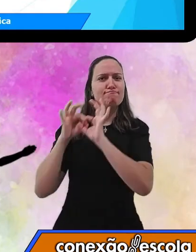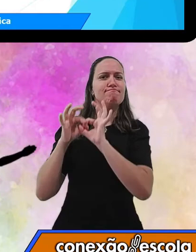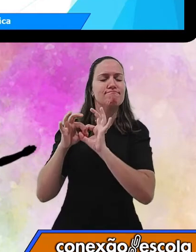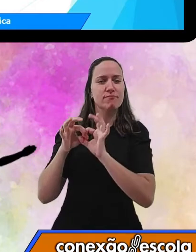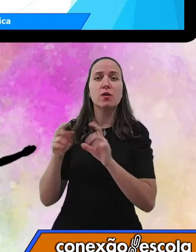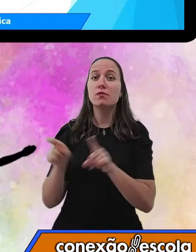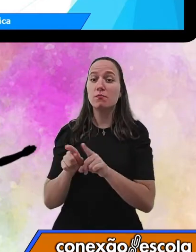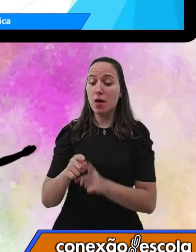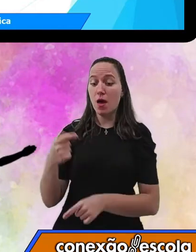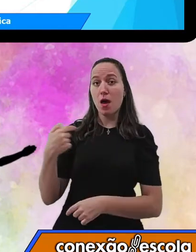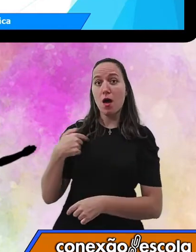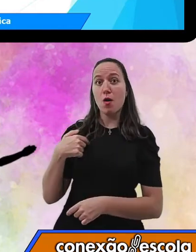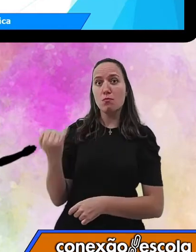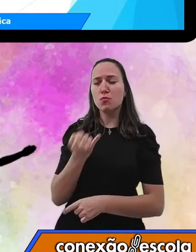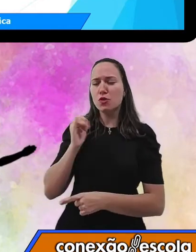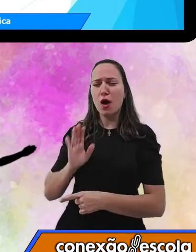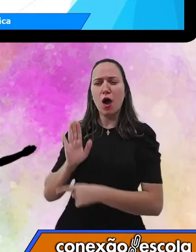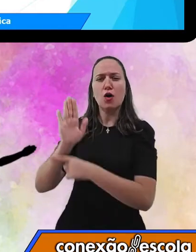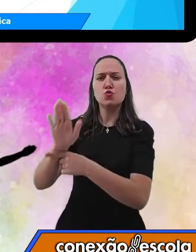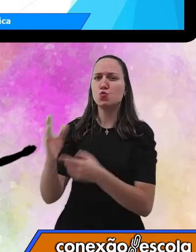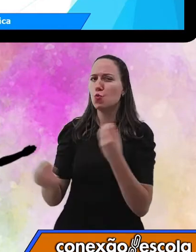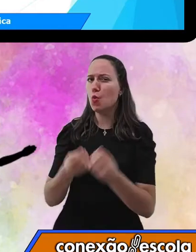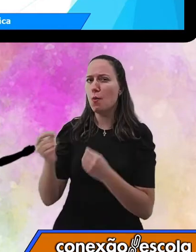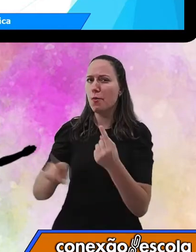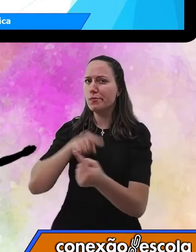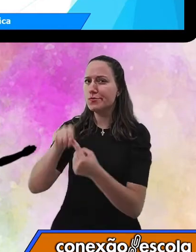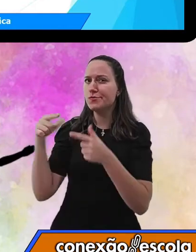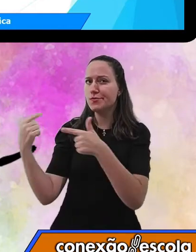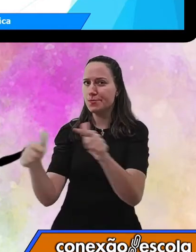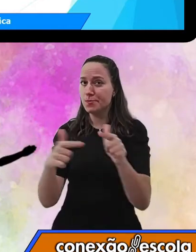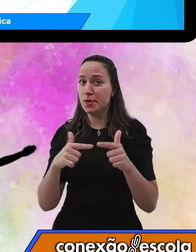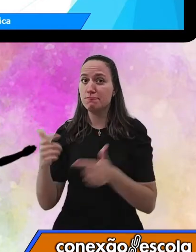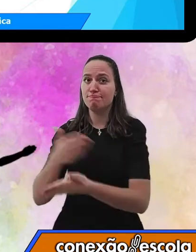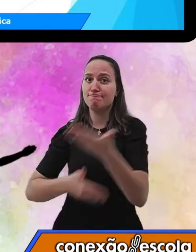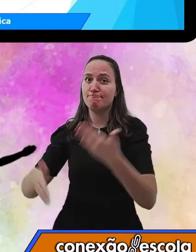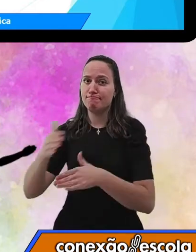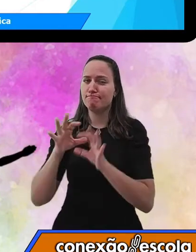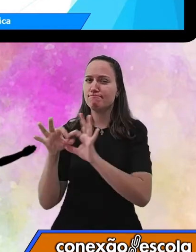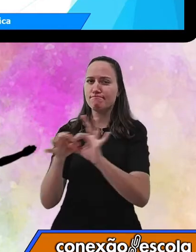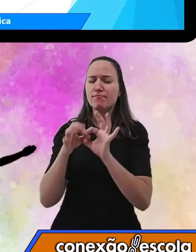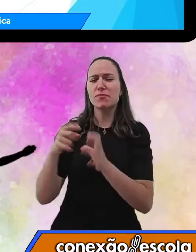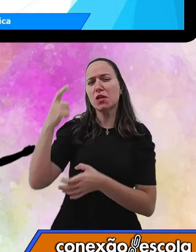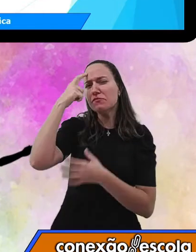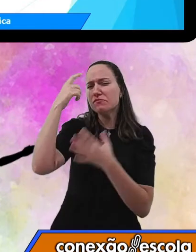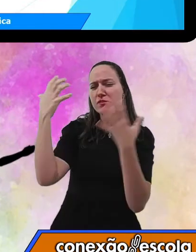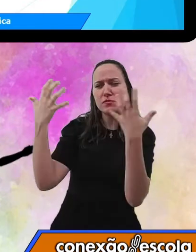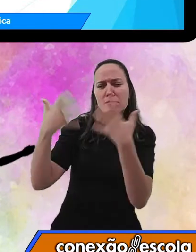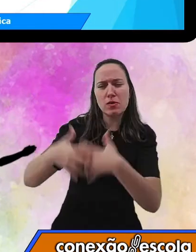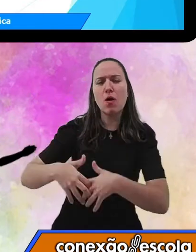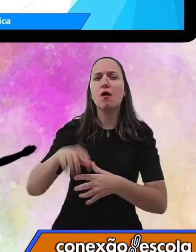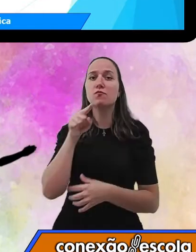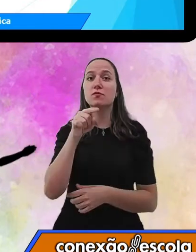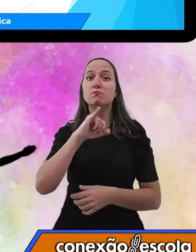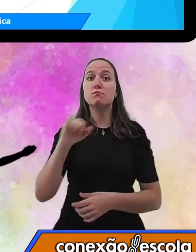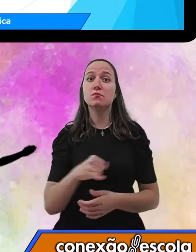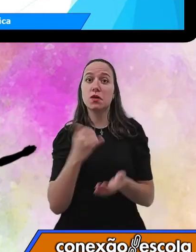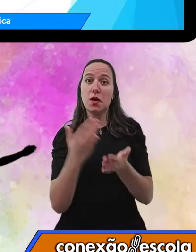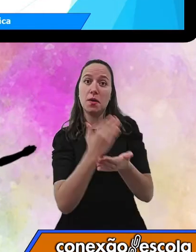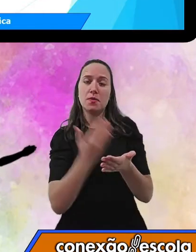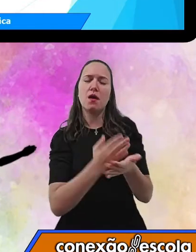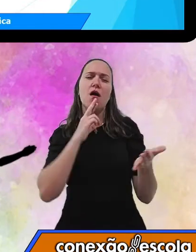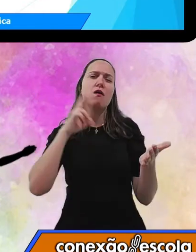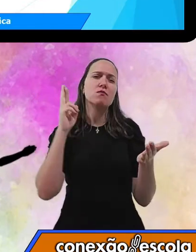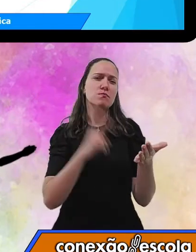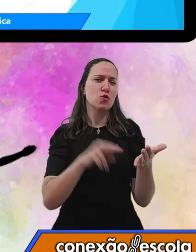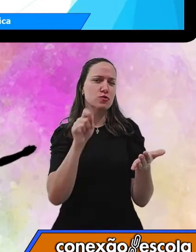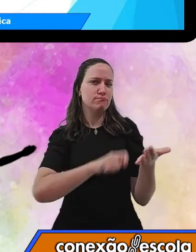dessa divisão para o produto final geral. Feita essa reflexão, responda no seu caderno. Se